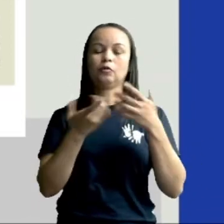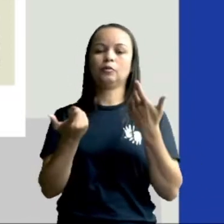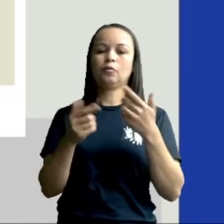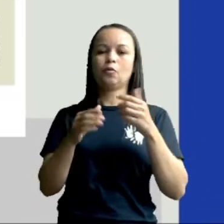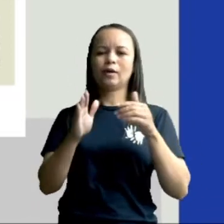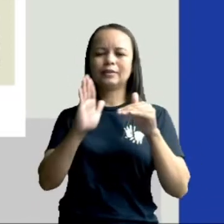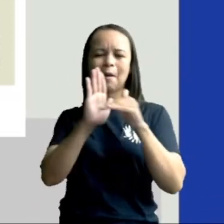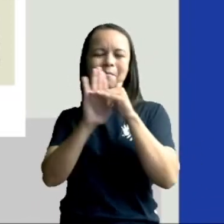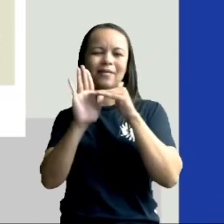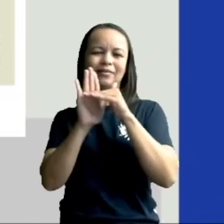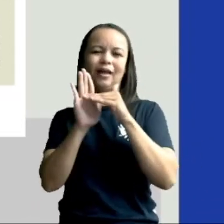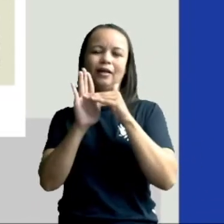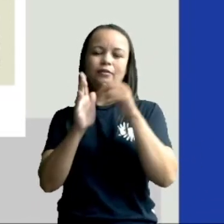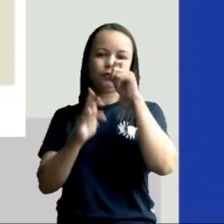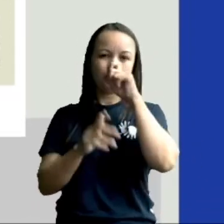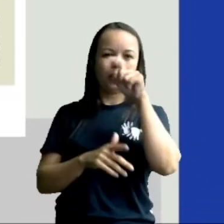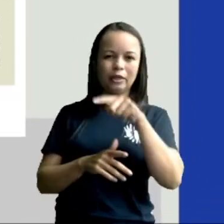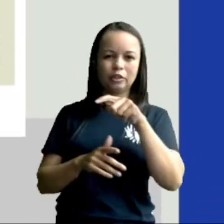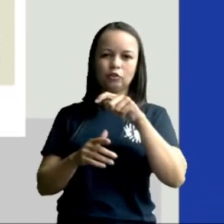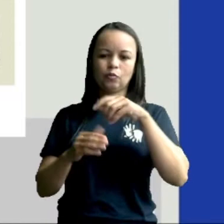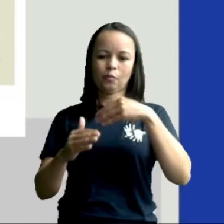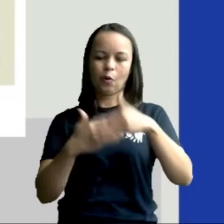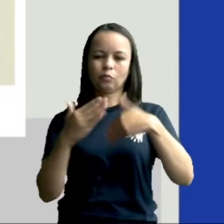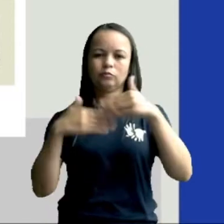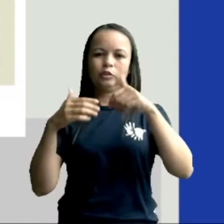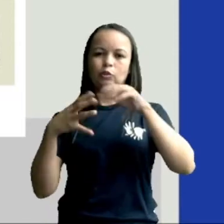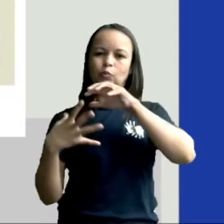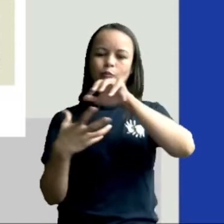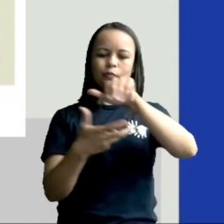lixo produzido no mundo. Olha aí, ó,